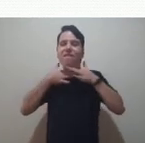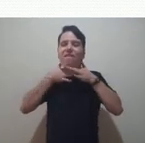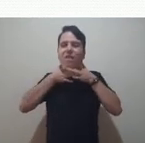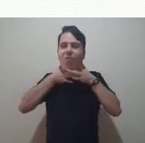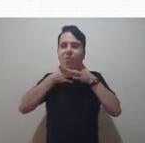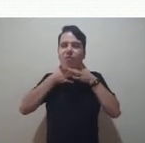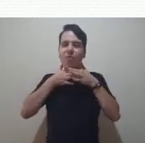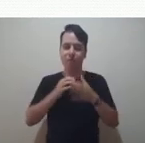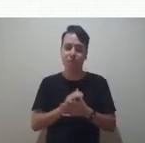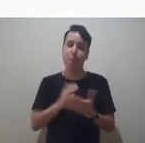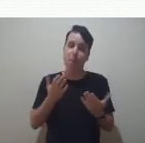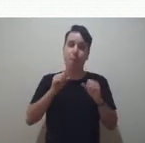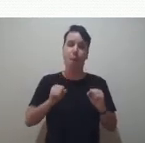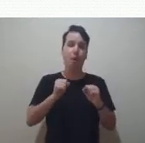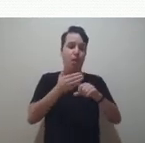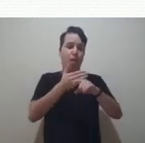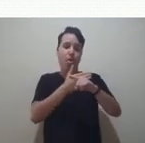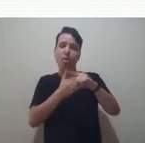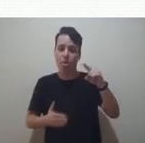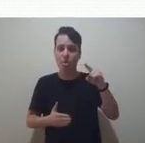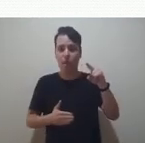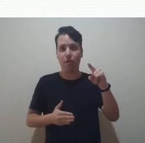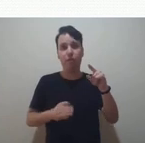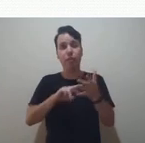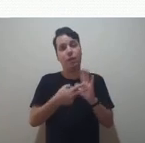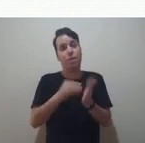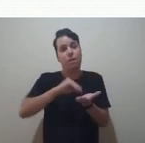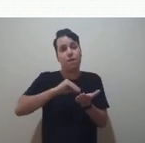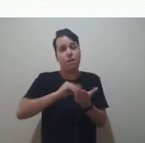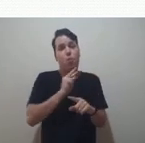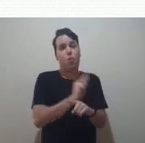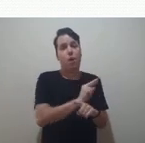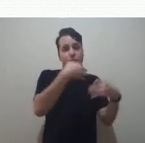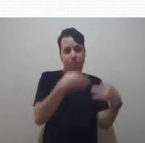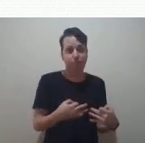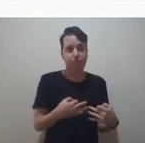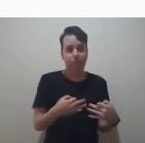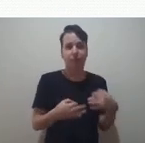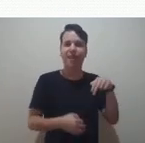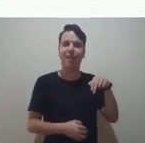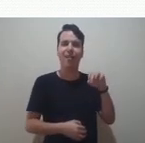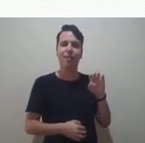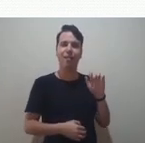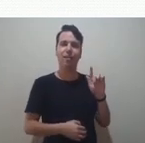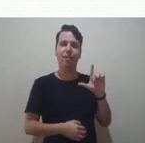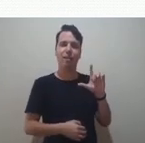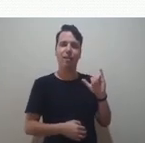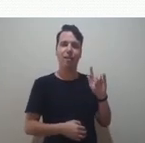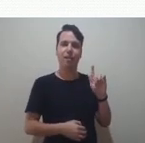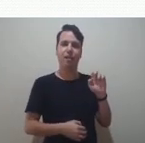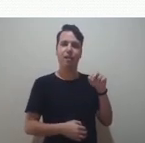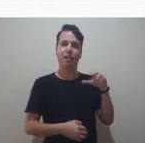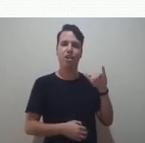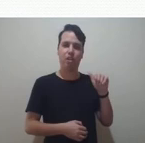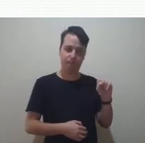né? Essa lesão cortante, então muitas vezes pode ser um caso de negligência. E também